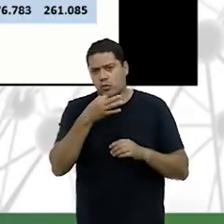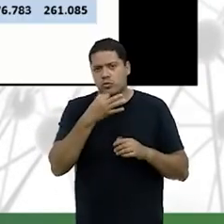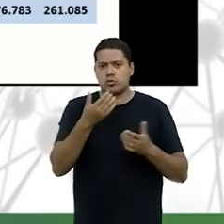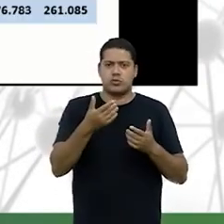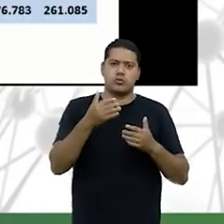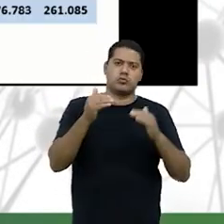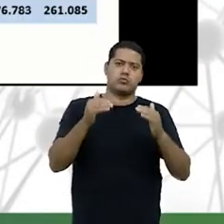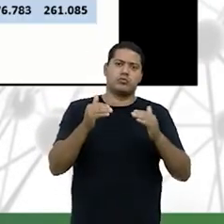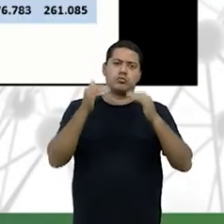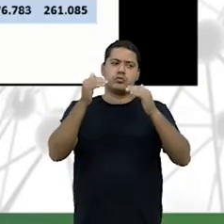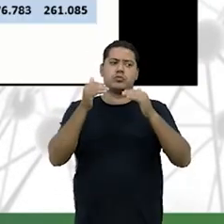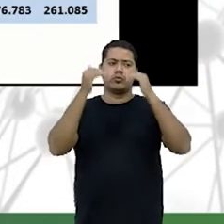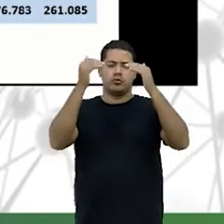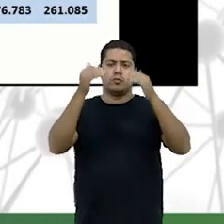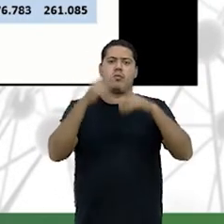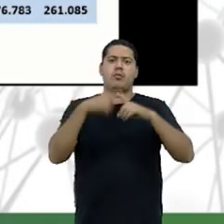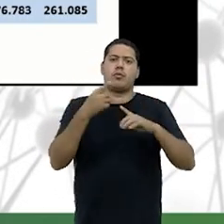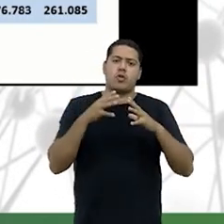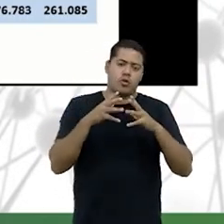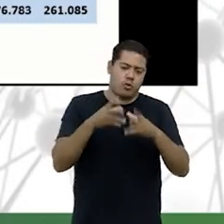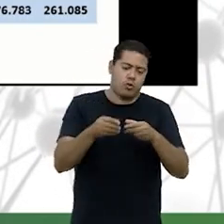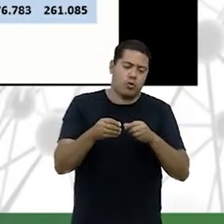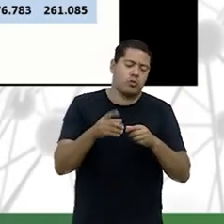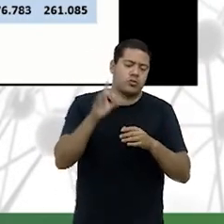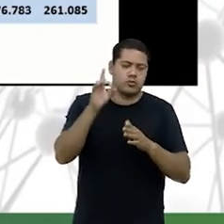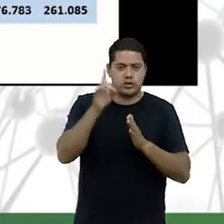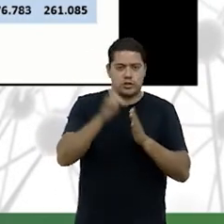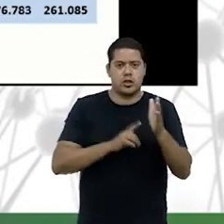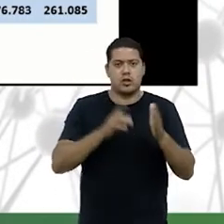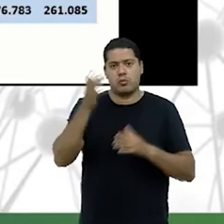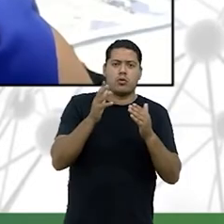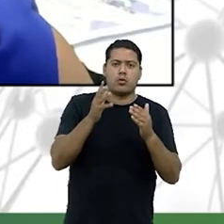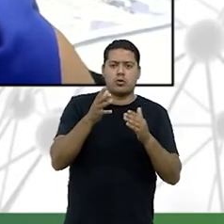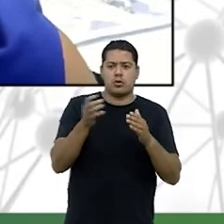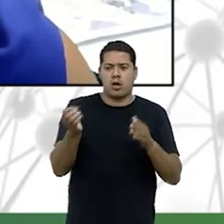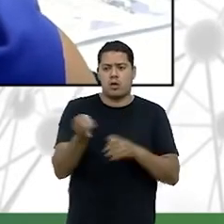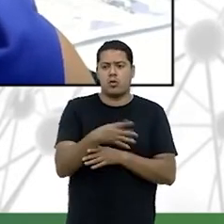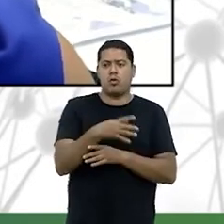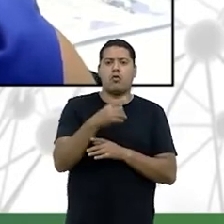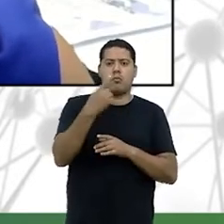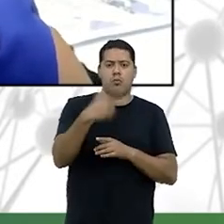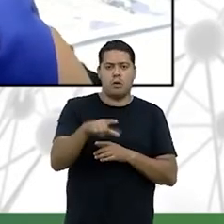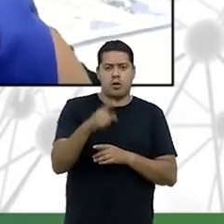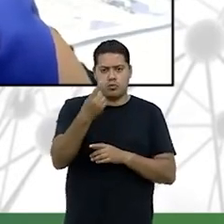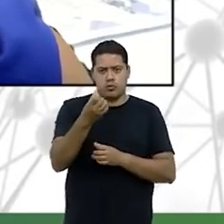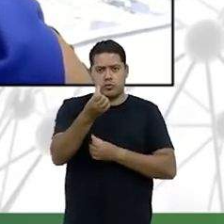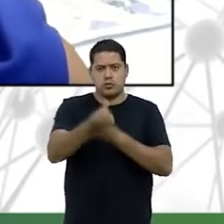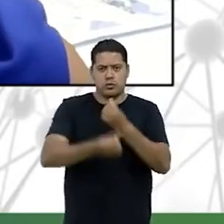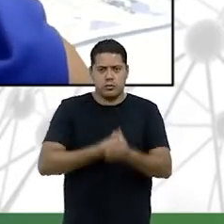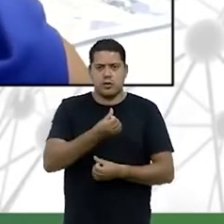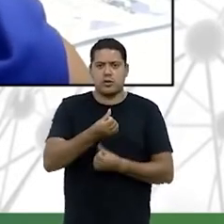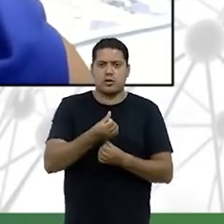da caravana é promover a troca de ideias entre os segmentos da justiça sobre temas como gestão de